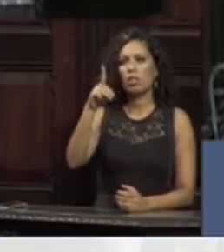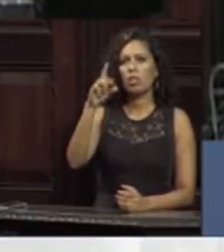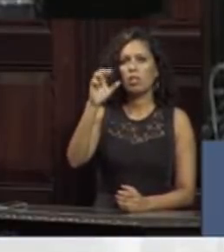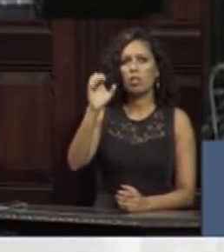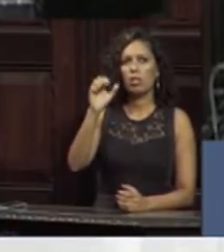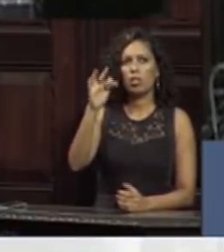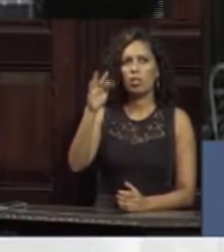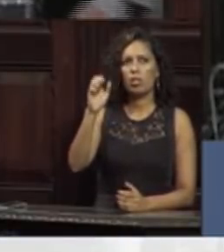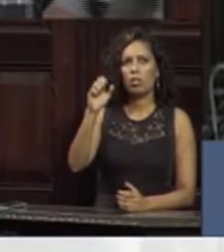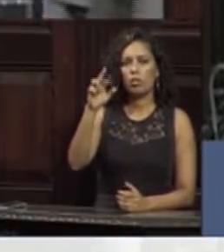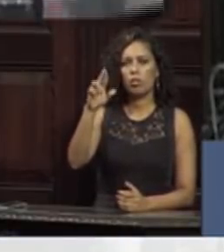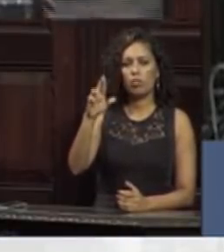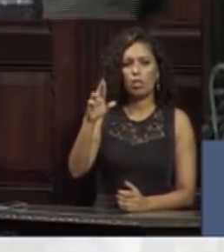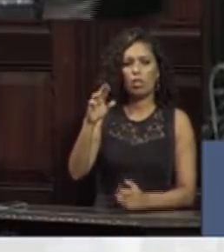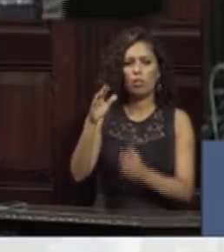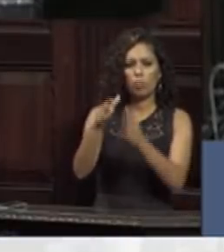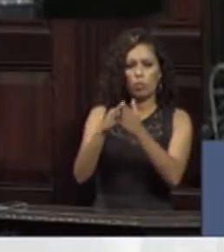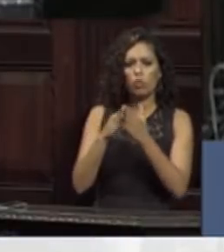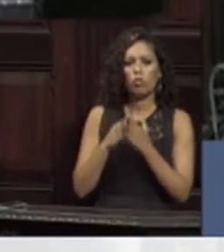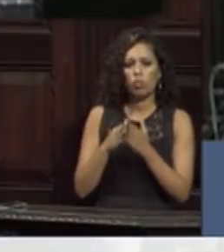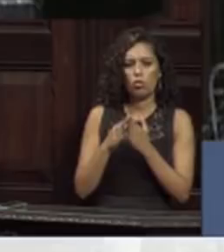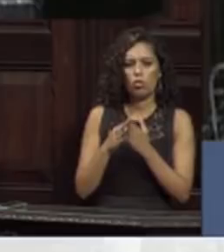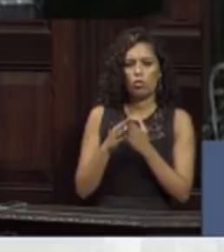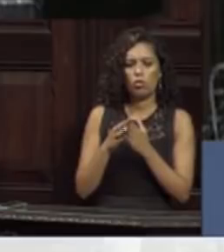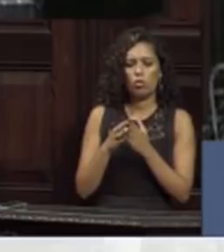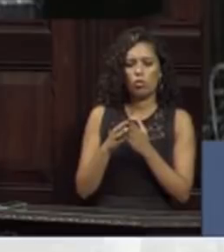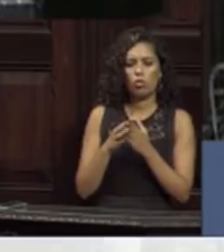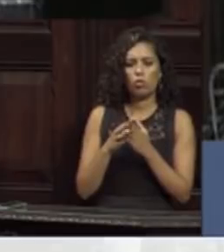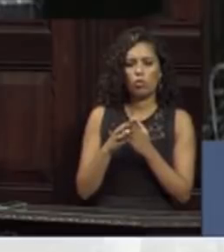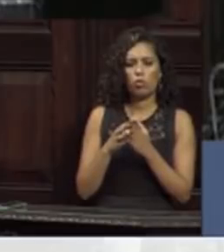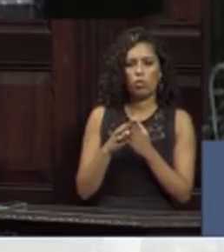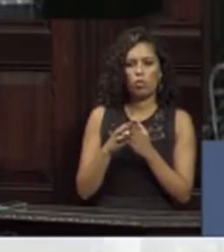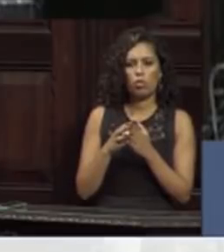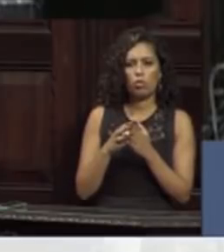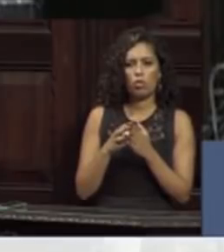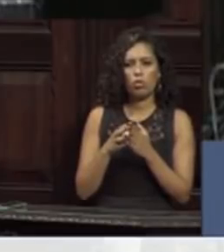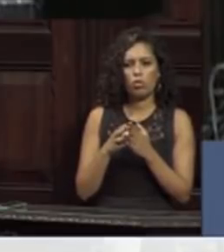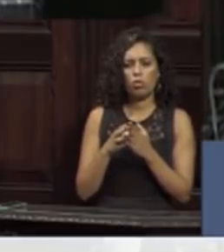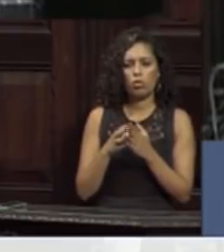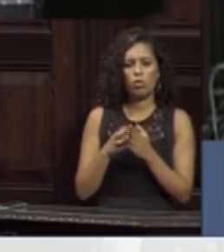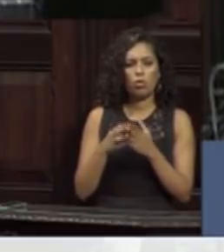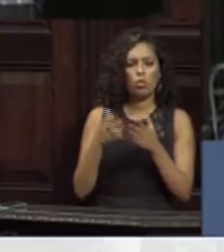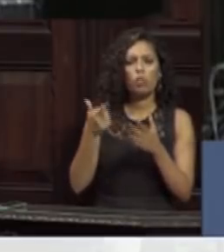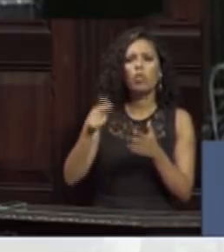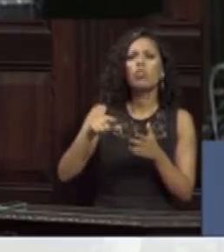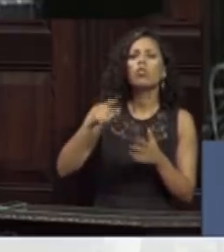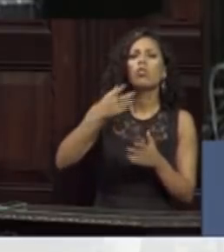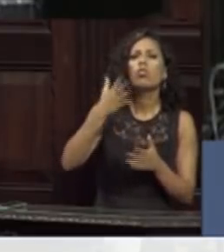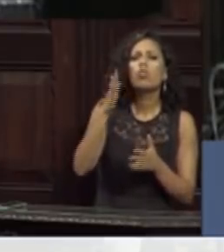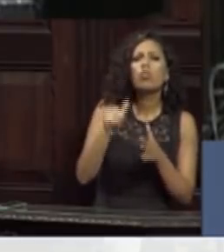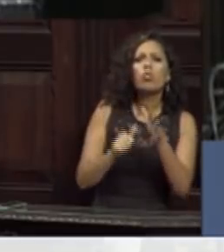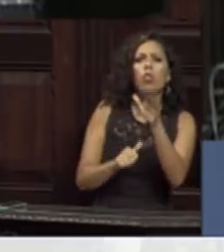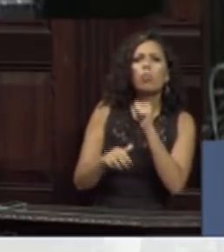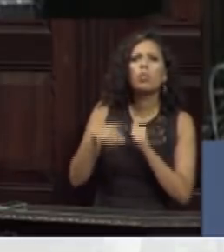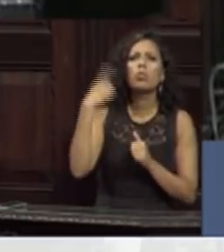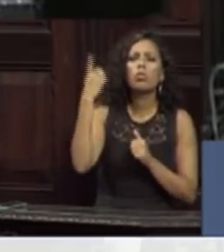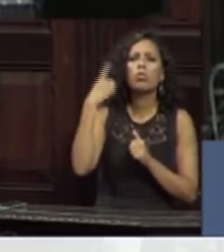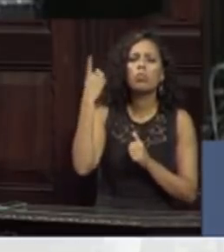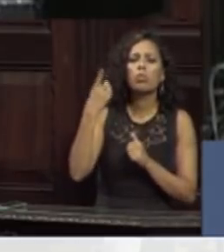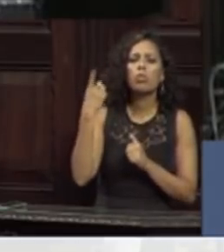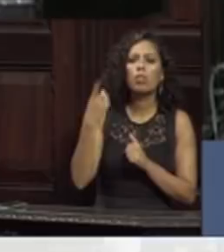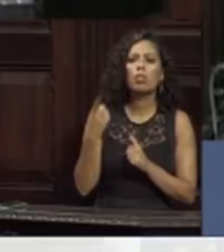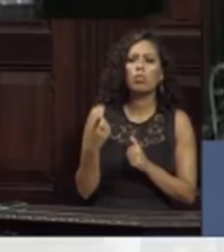redação, deputado. O presidente defere pedido de Vossa Excelência. Pela Comissão de Legislação Constitucional e Complementar e Código, o deputado Bruno Dauari.